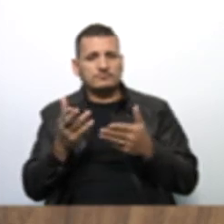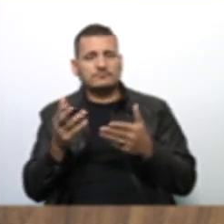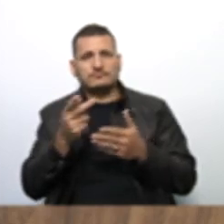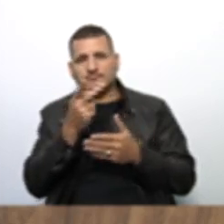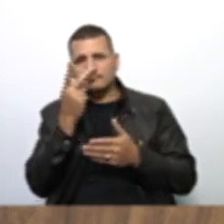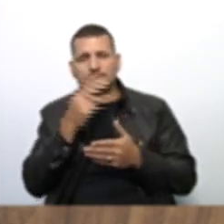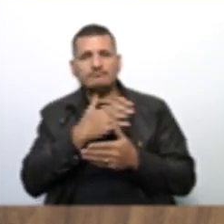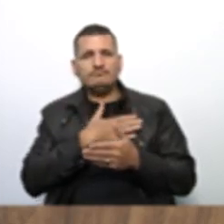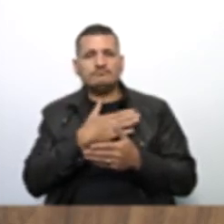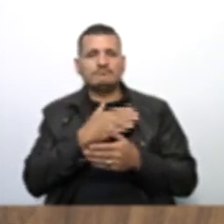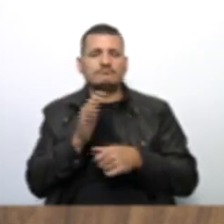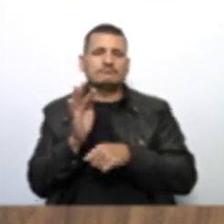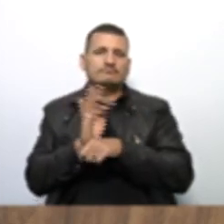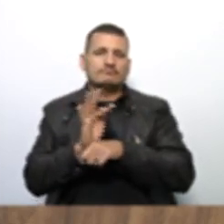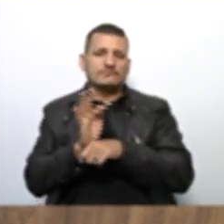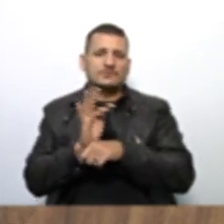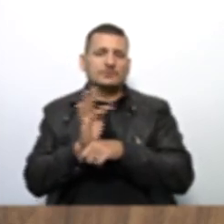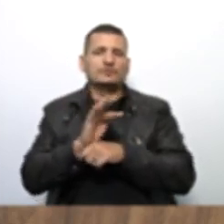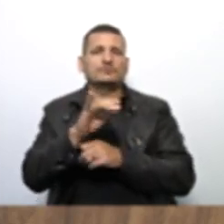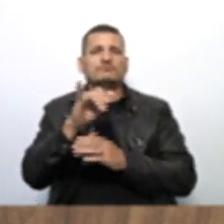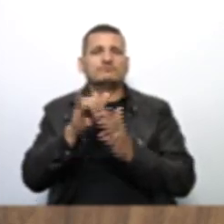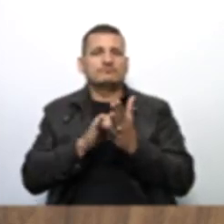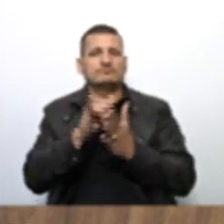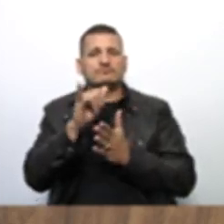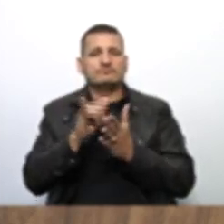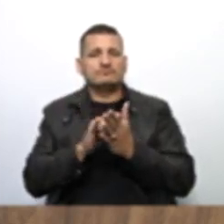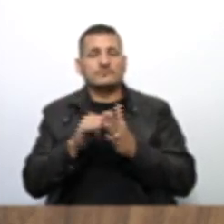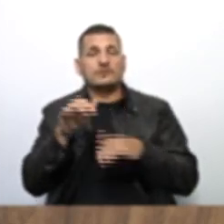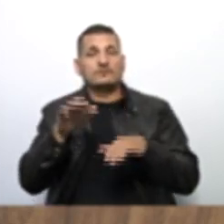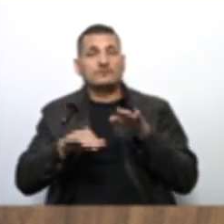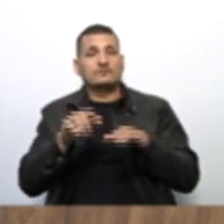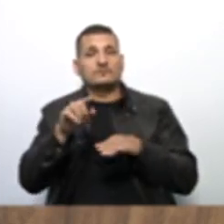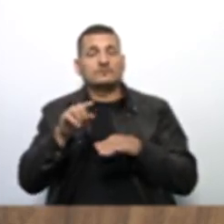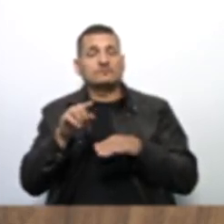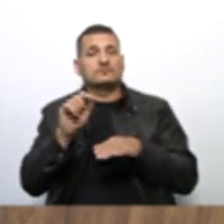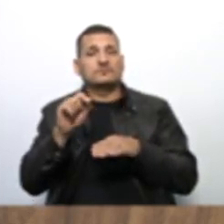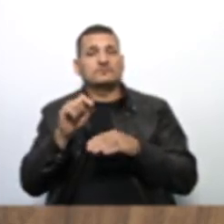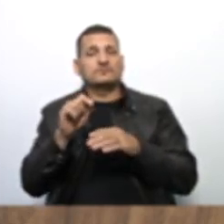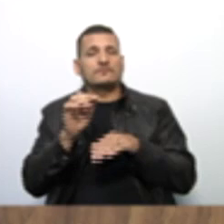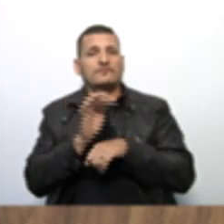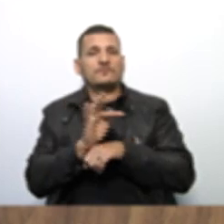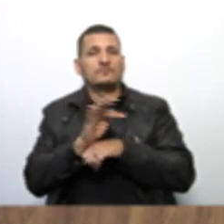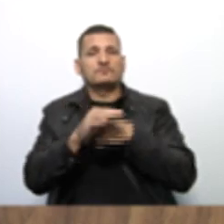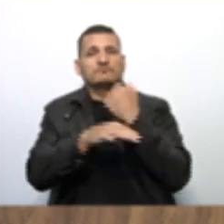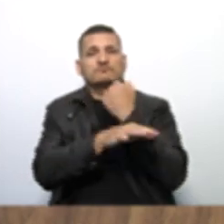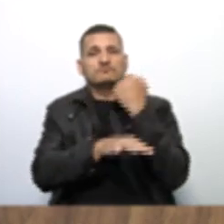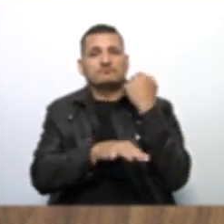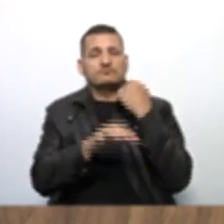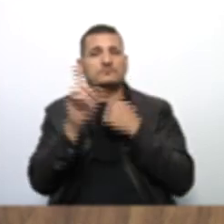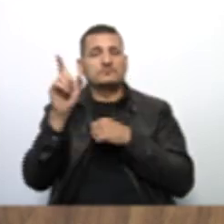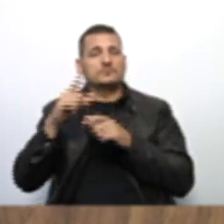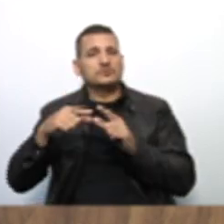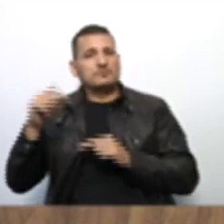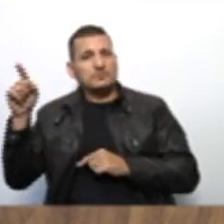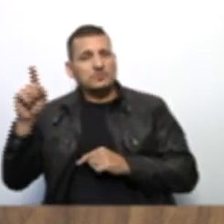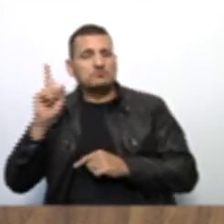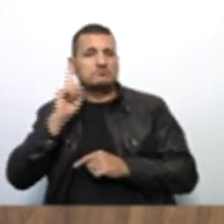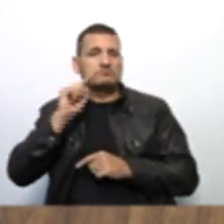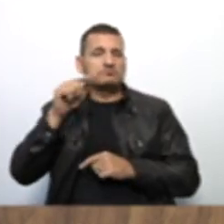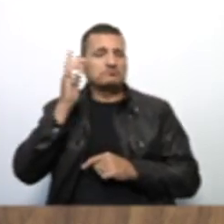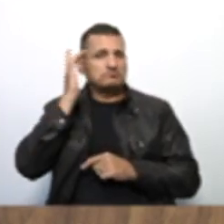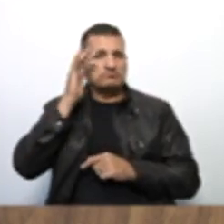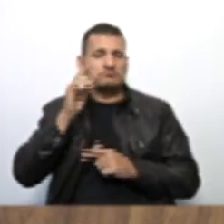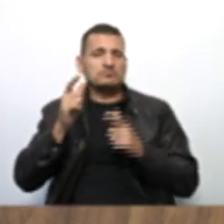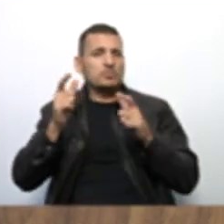baixar filmes, né? Às vezes você está baixando filme de um servidor lá no Japão, lá nos Estados Unidos, você nem sabe